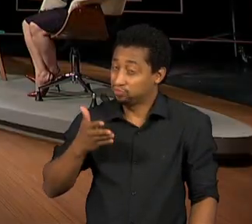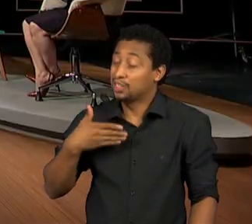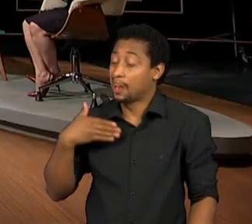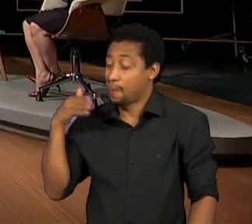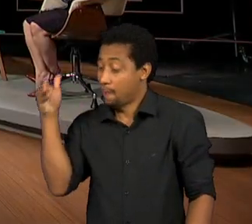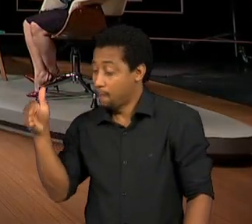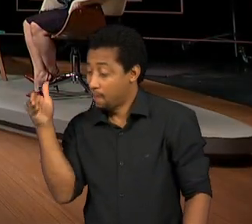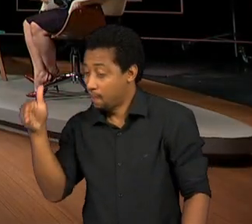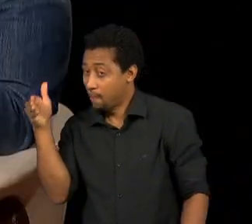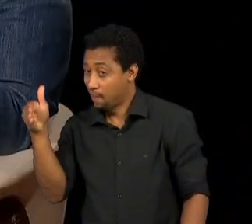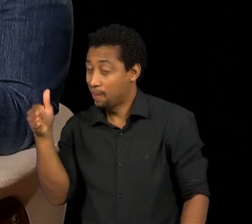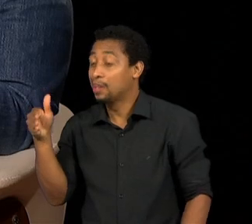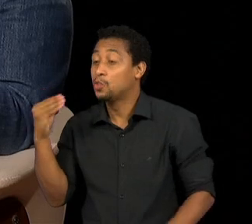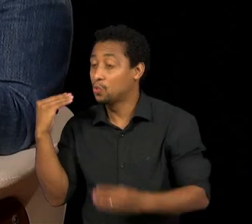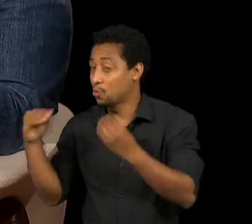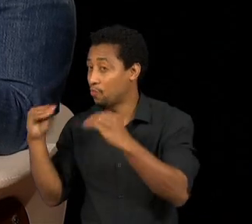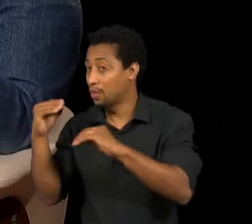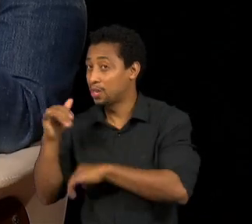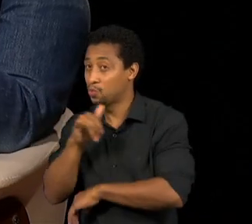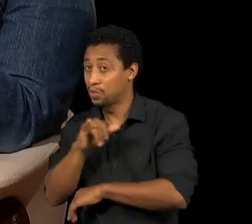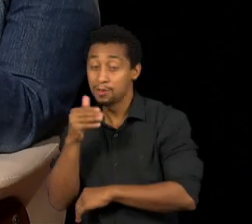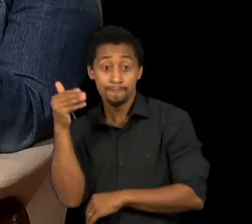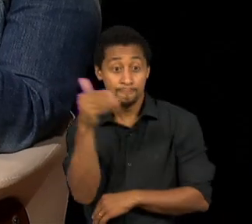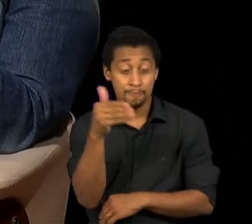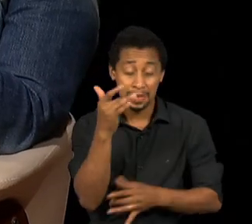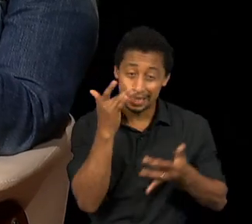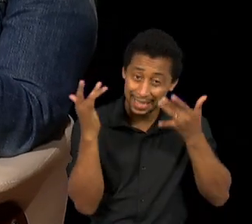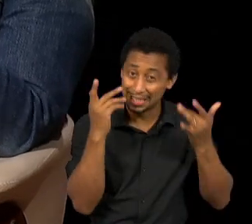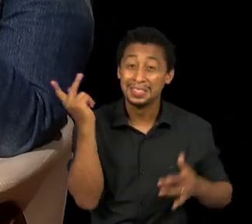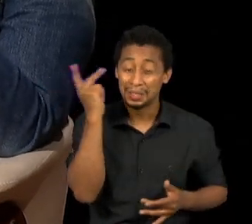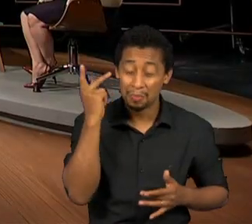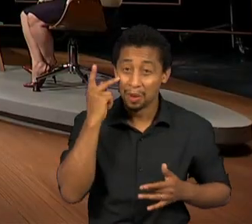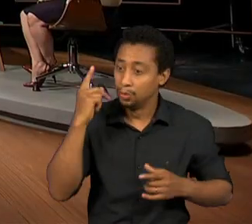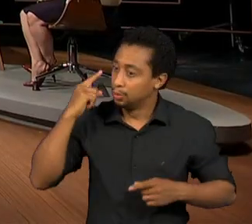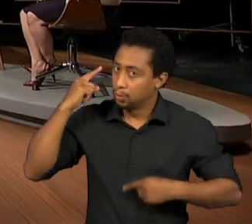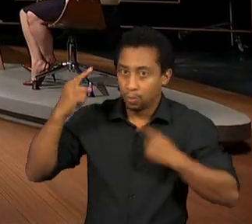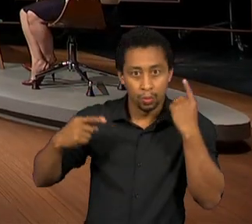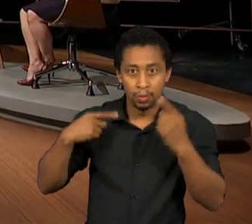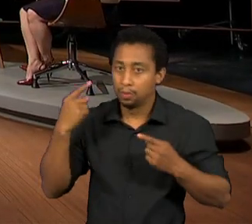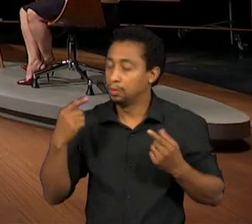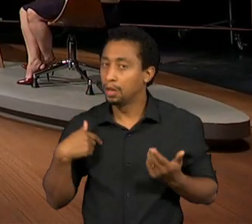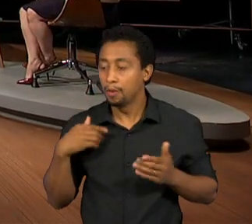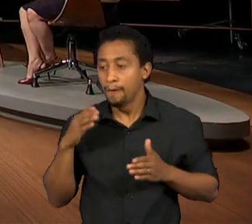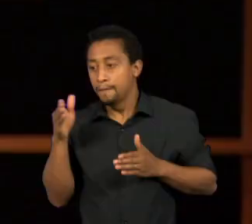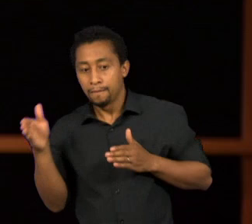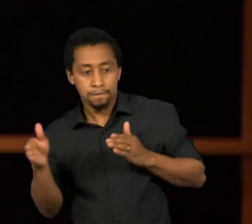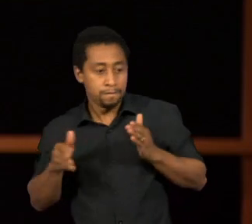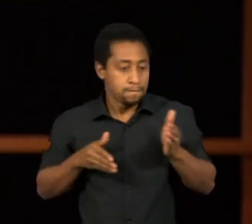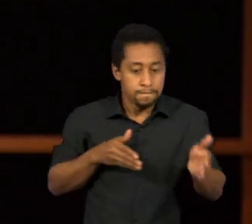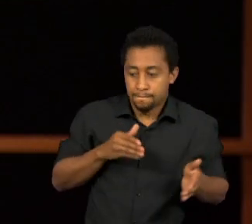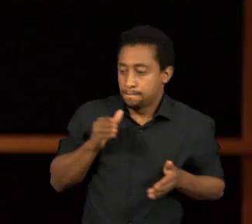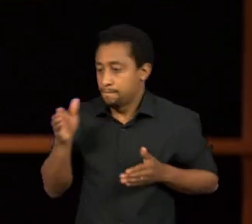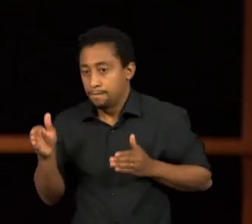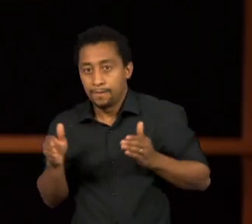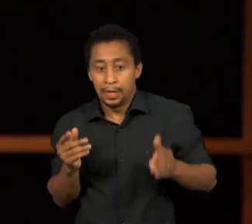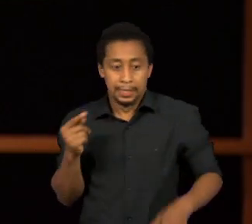São Paulo e novela no Rio. Por 2 vezes eu fiz isso ao mesmo tempo. E isso me